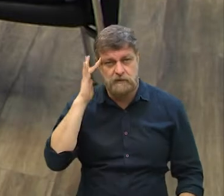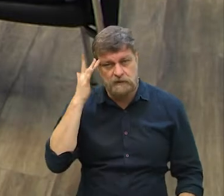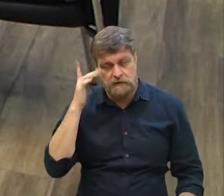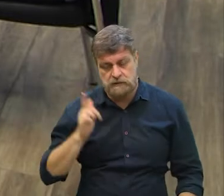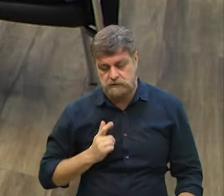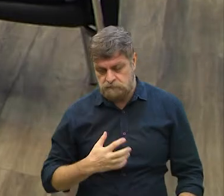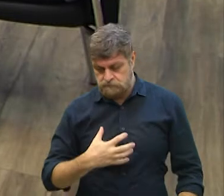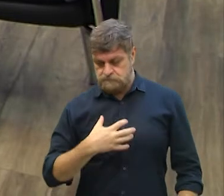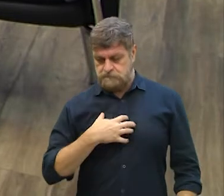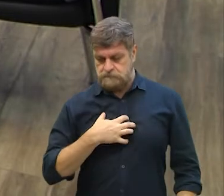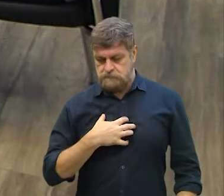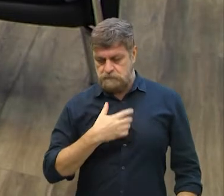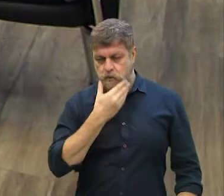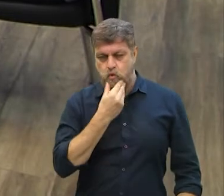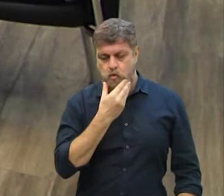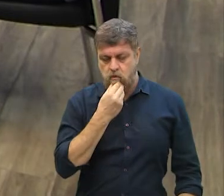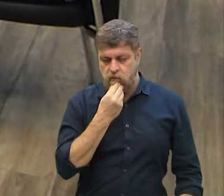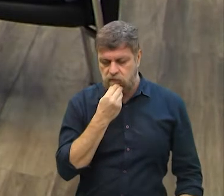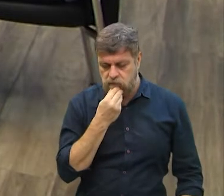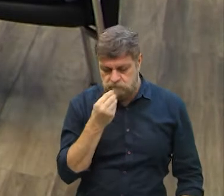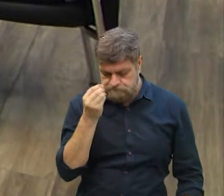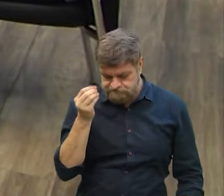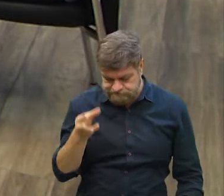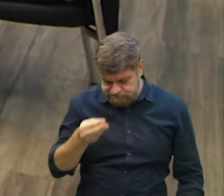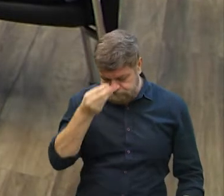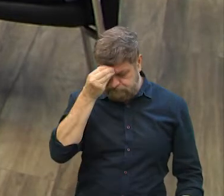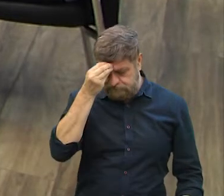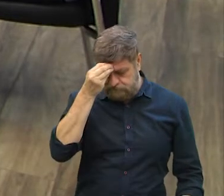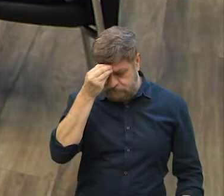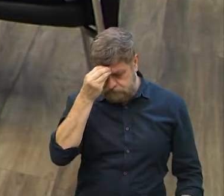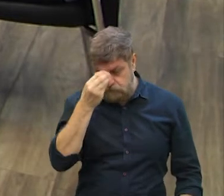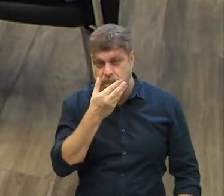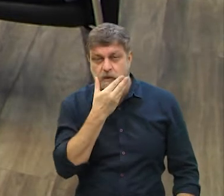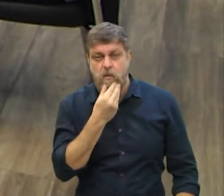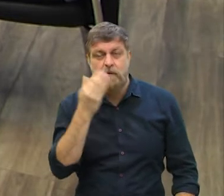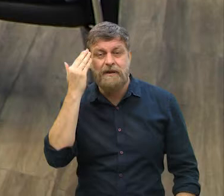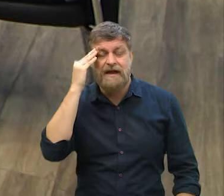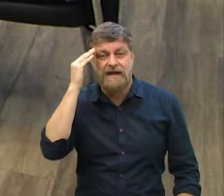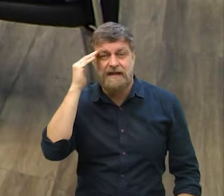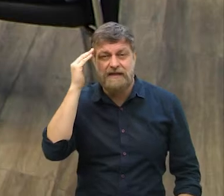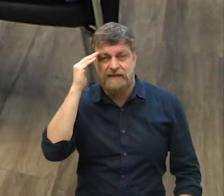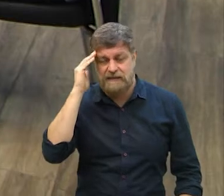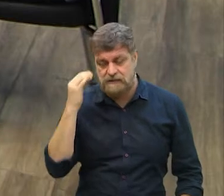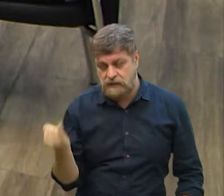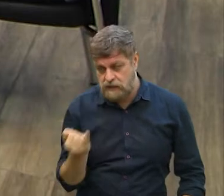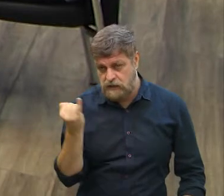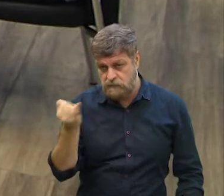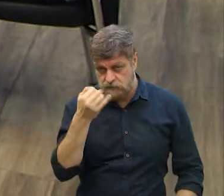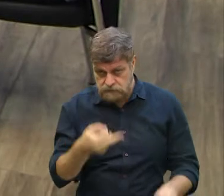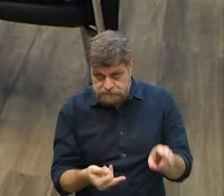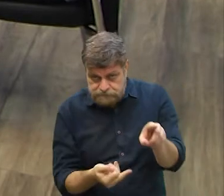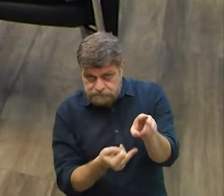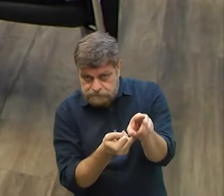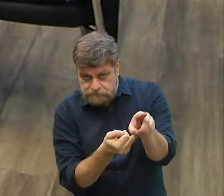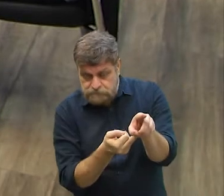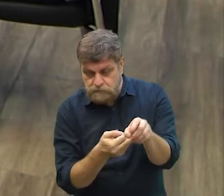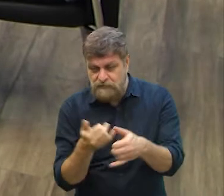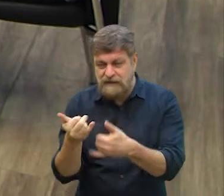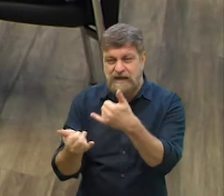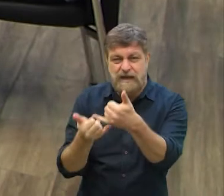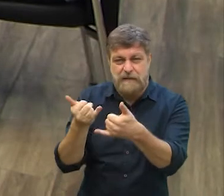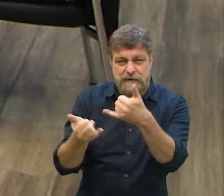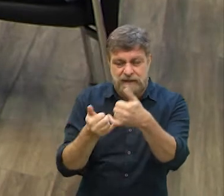que isso pode ativar no homem? Você acha que isso pode fazer com que ele entenda a importância de realizar os exames? E